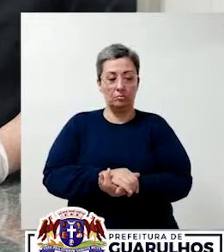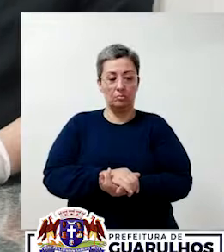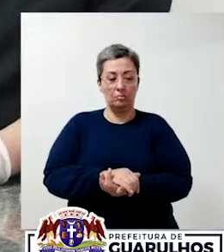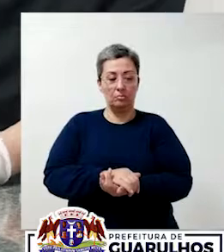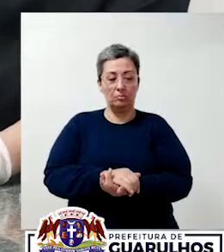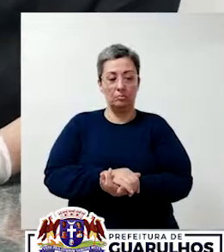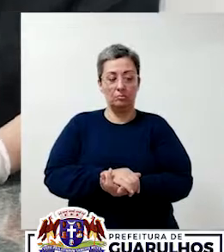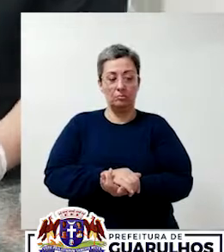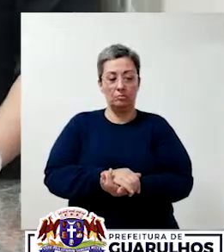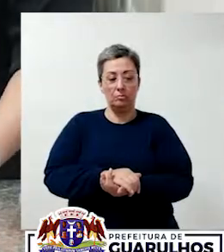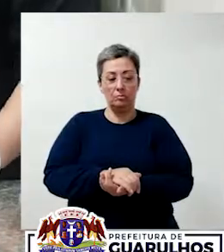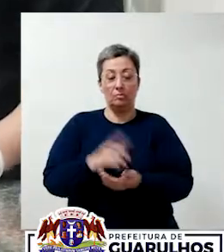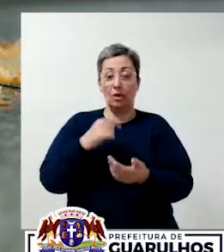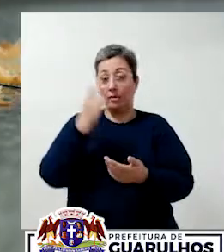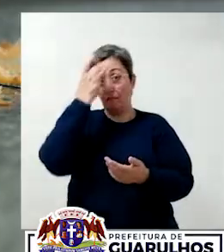Outra dica aqui, pessoal,